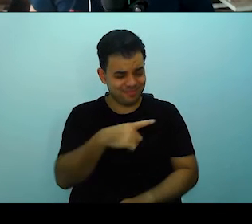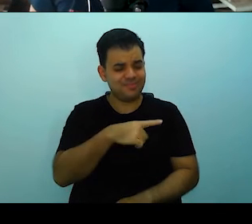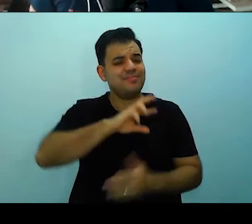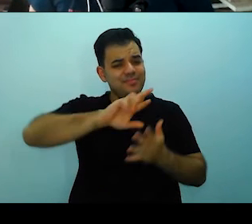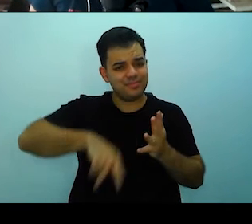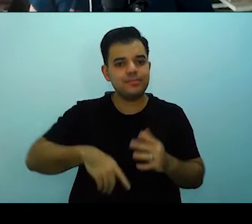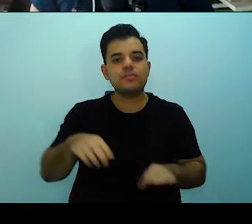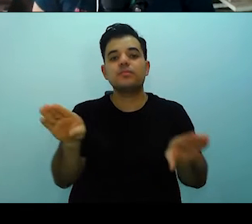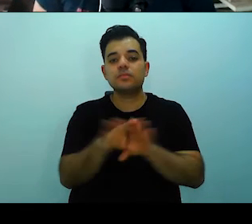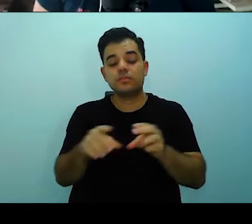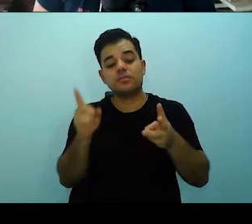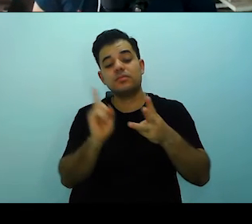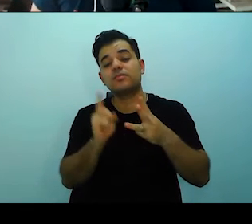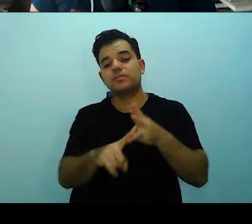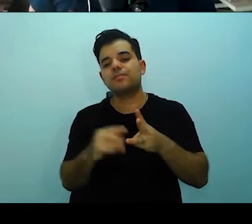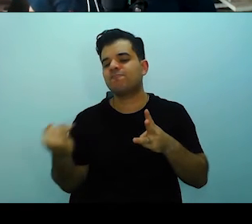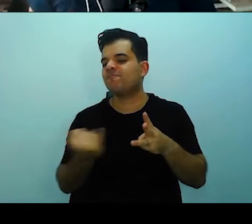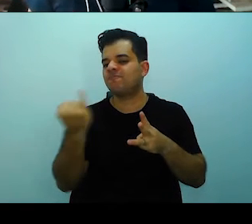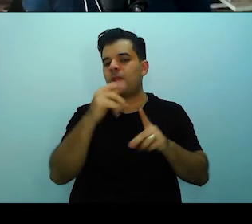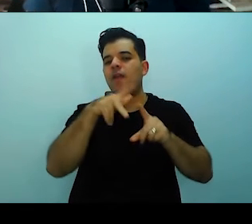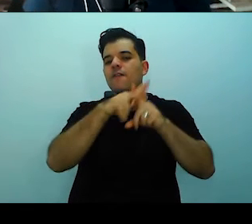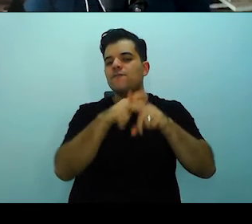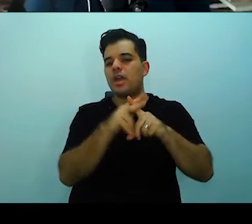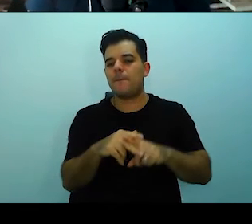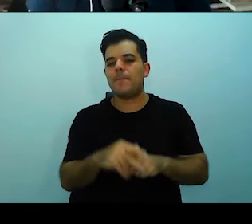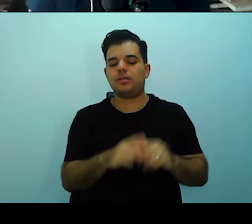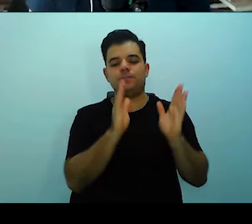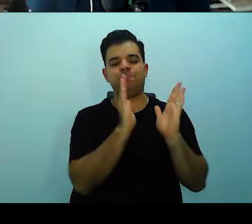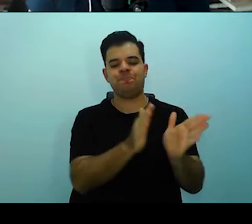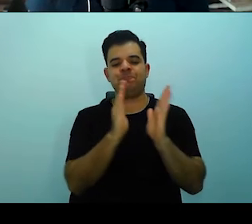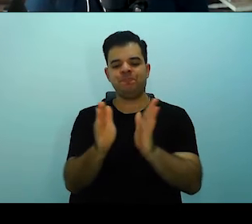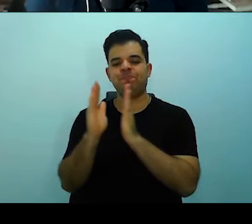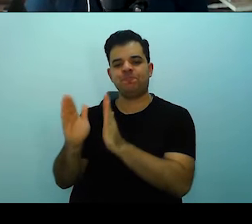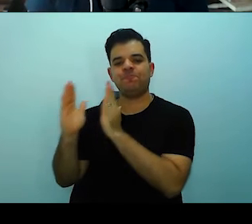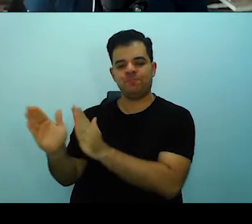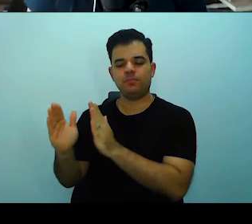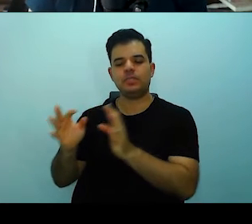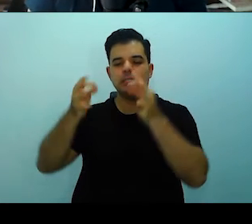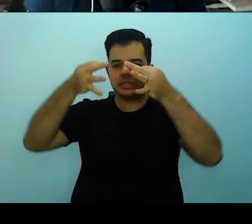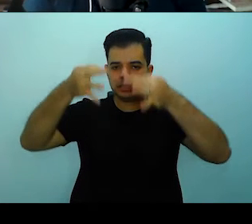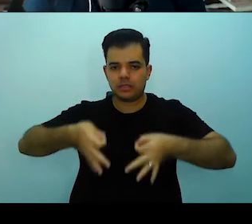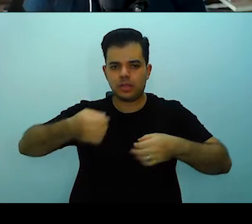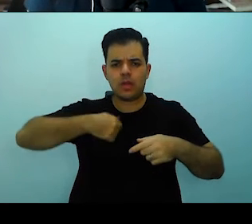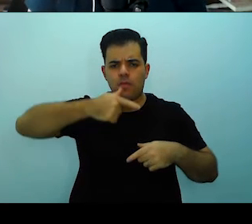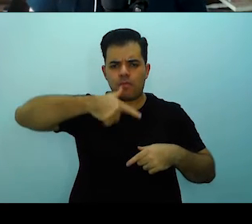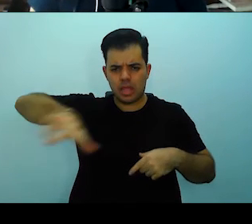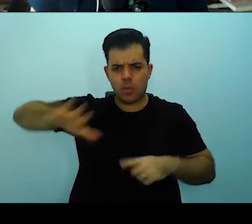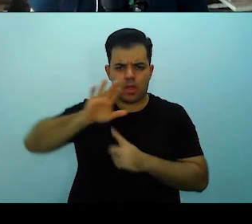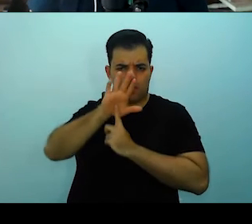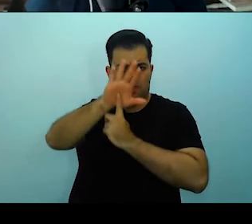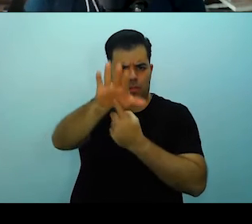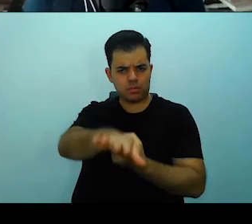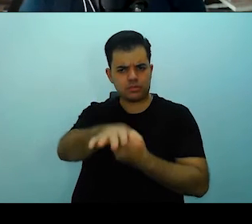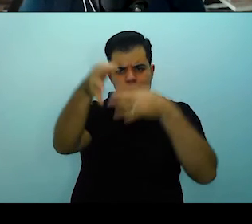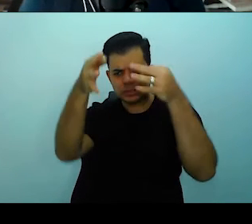a organização das ferramentas, né? Eu não trouxe aqui nenhuma linguagem específica, porque é um universo tão grande e